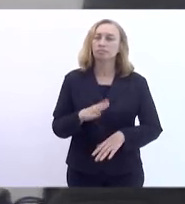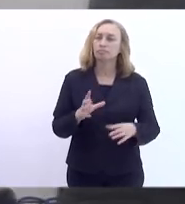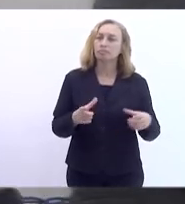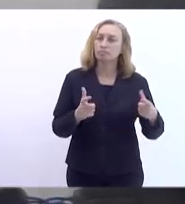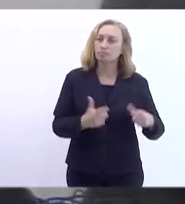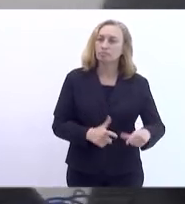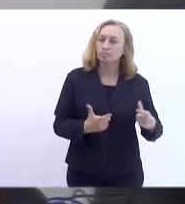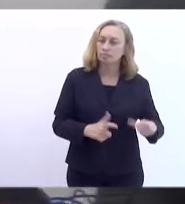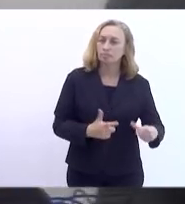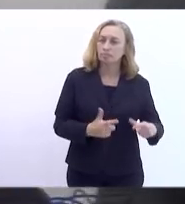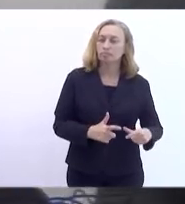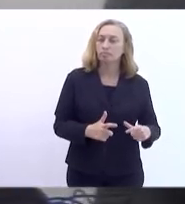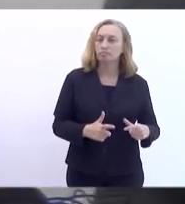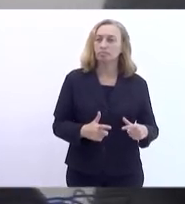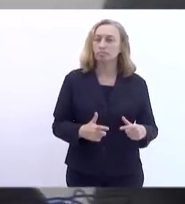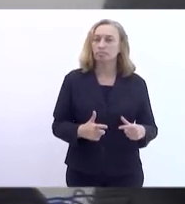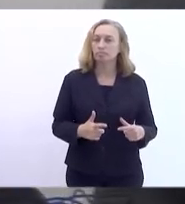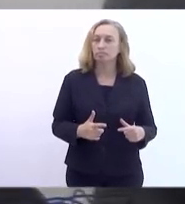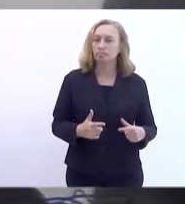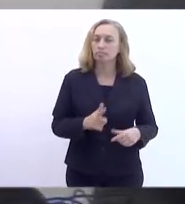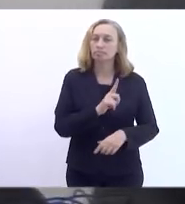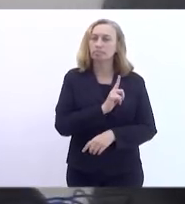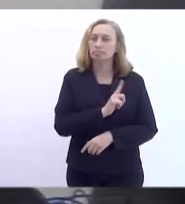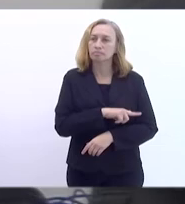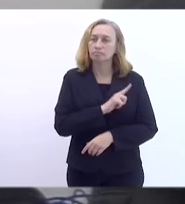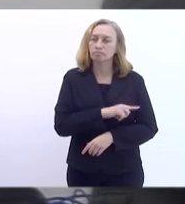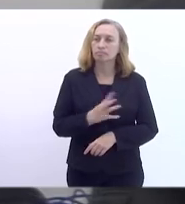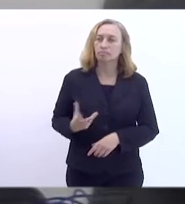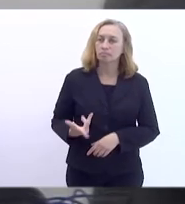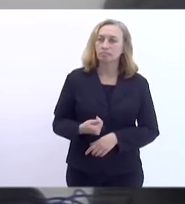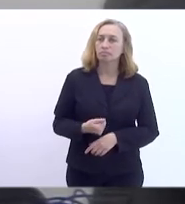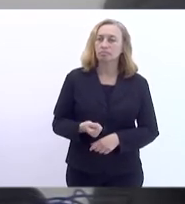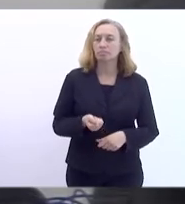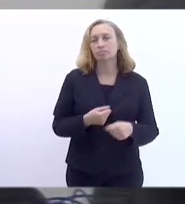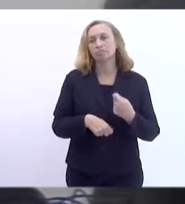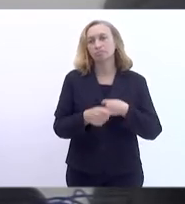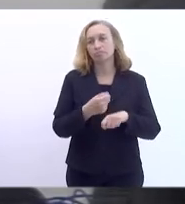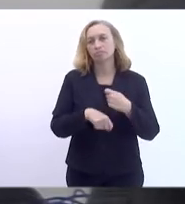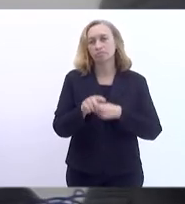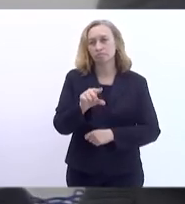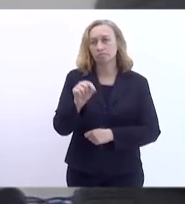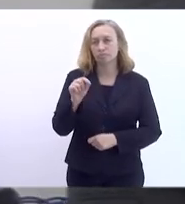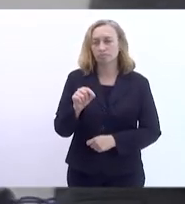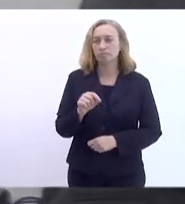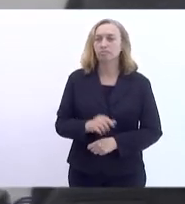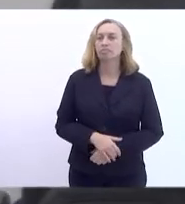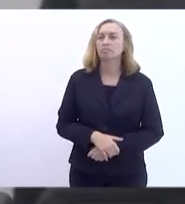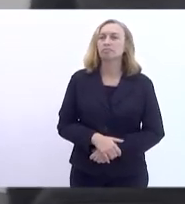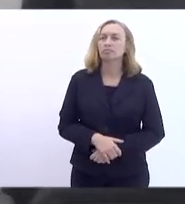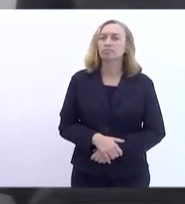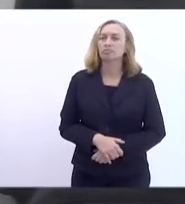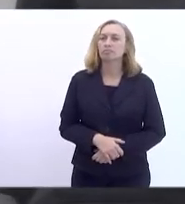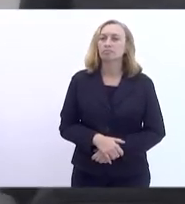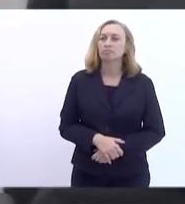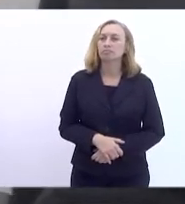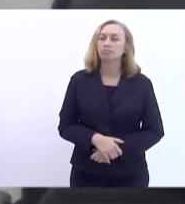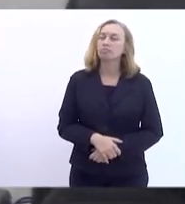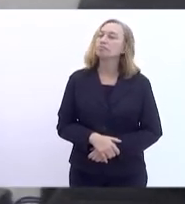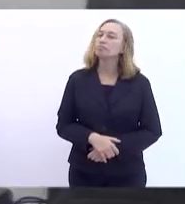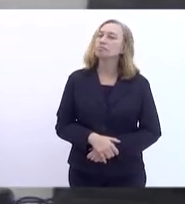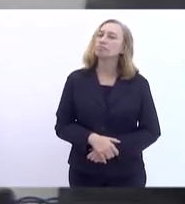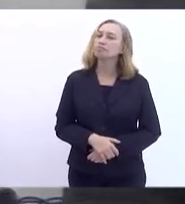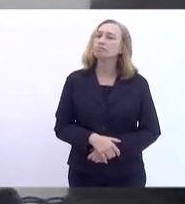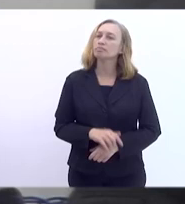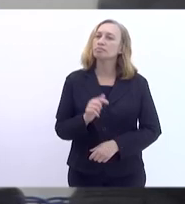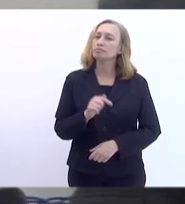mais um elemento de conforto para o gestor na hora da decisão administrativa é claro que quando o